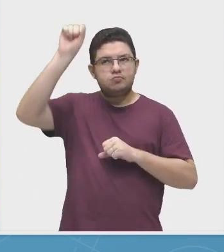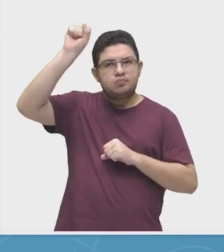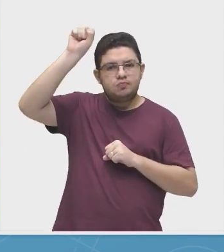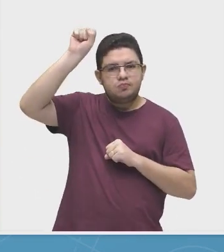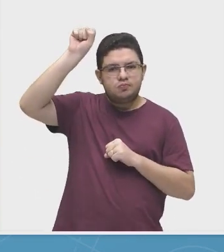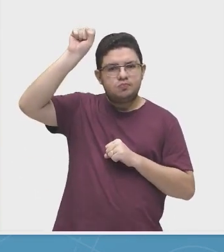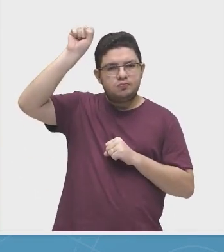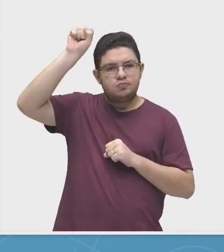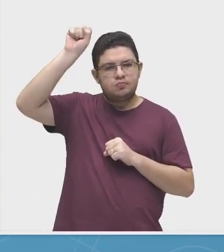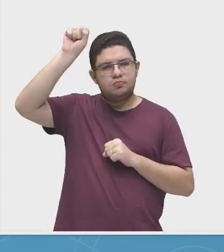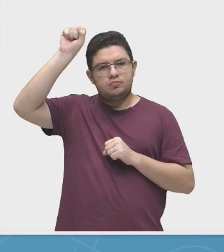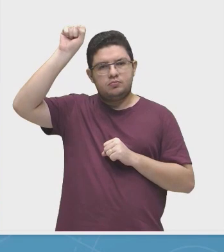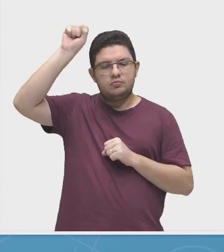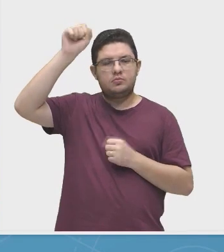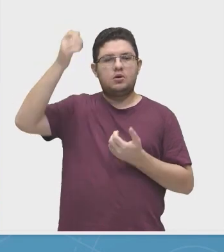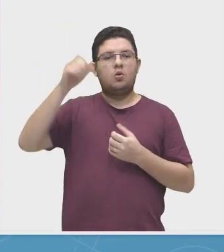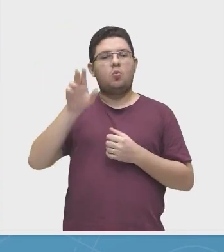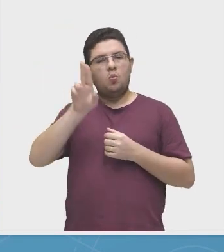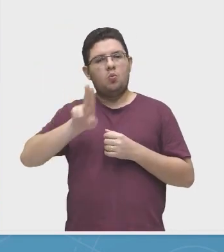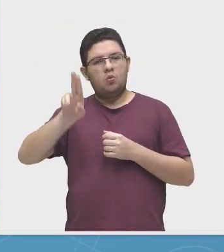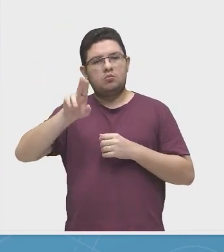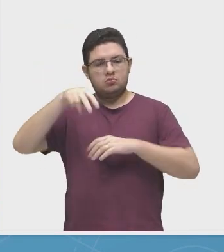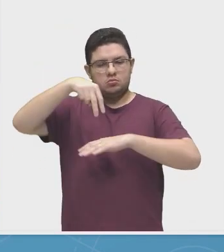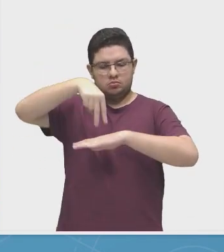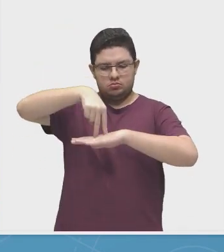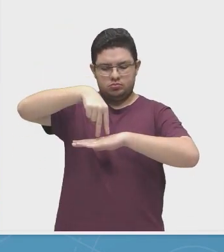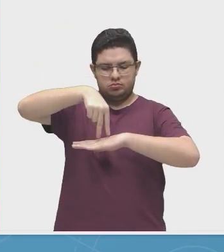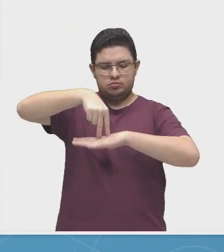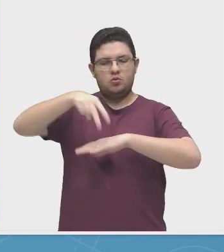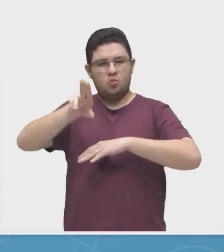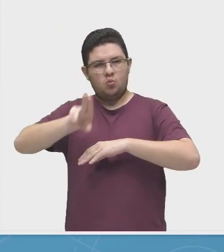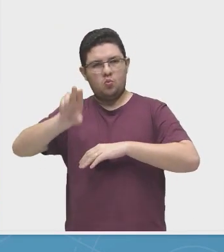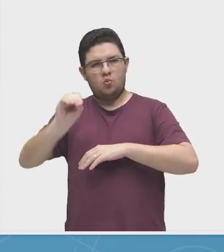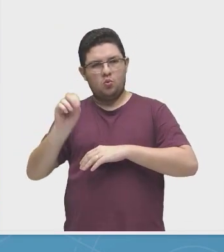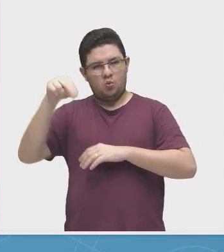on. Na sequência,